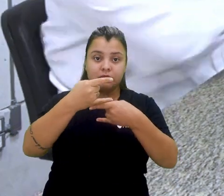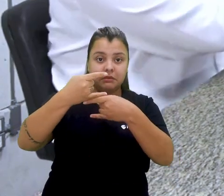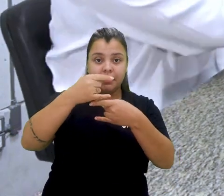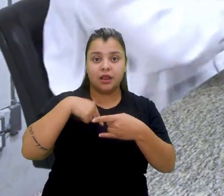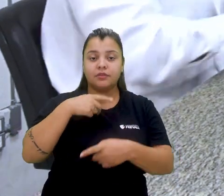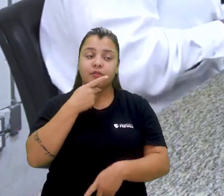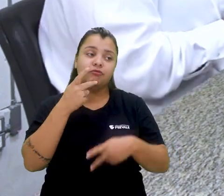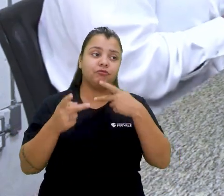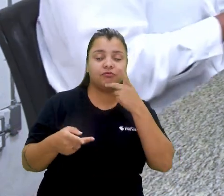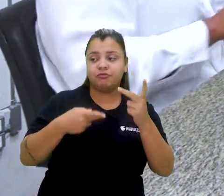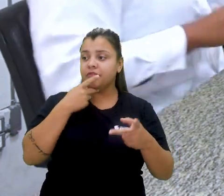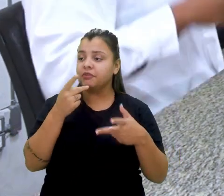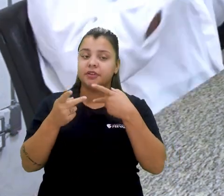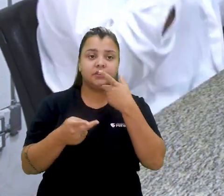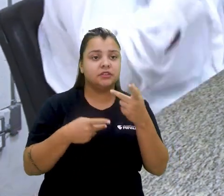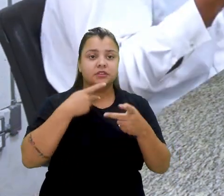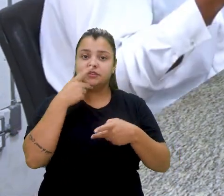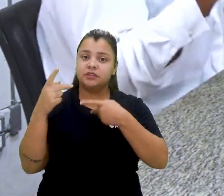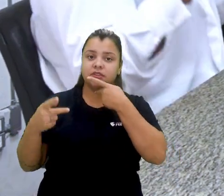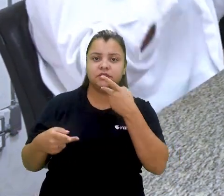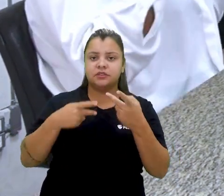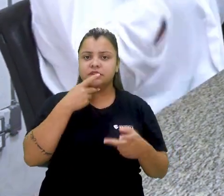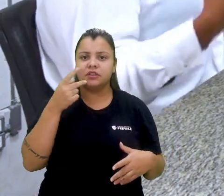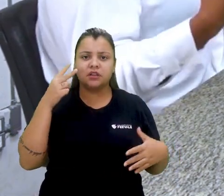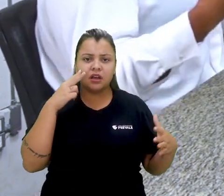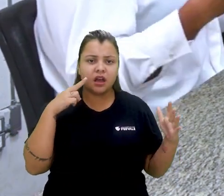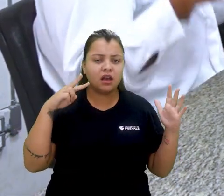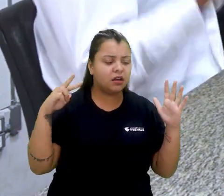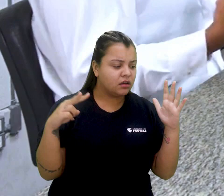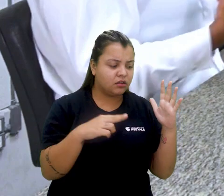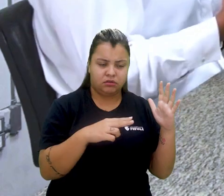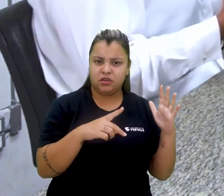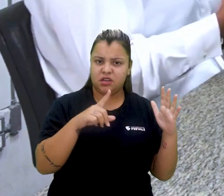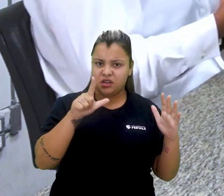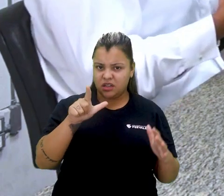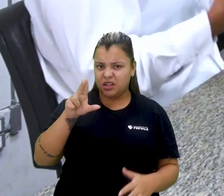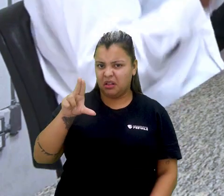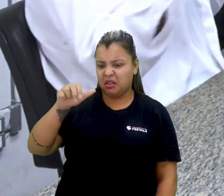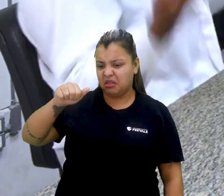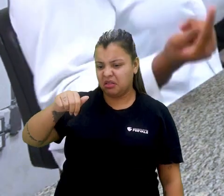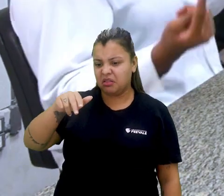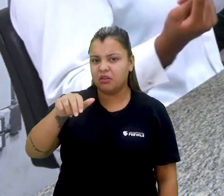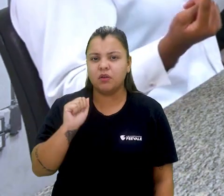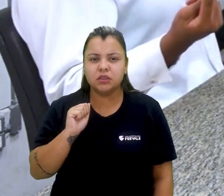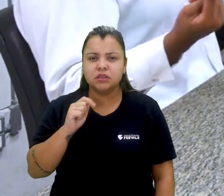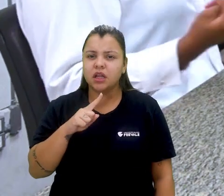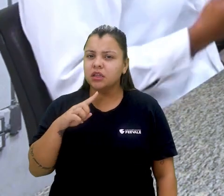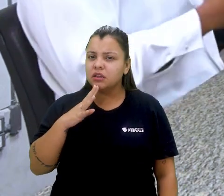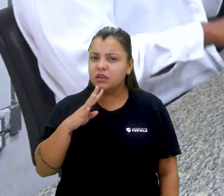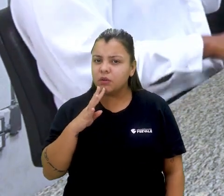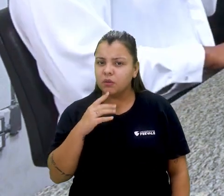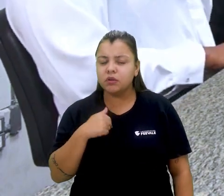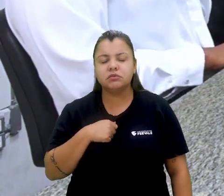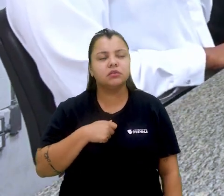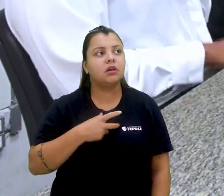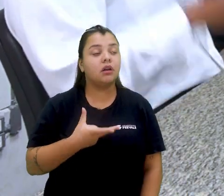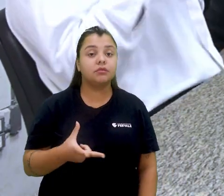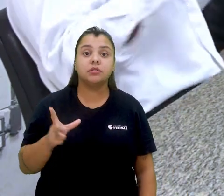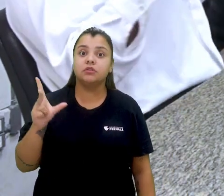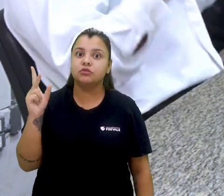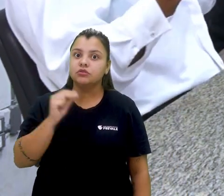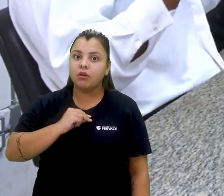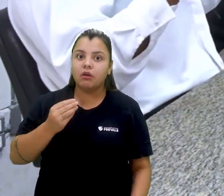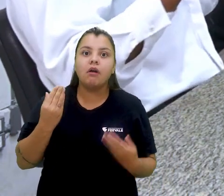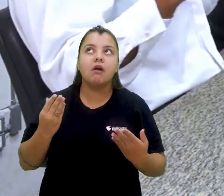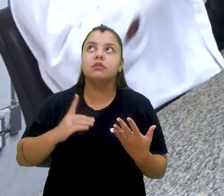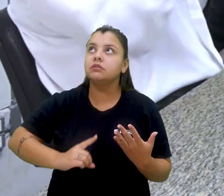administradora do negócio e aí quando olhei a Lu e não conhecia ela o trabalho que ela tinha eu fiquei tipo meu Deus cara como